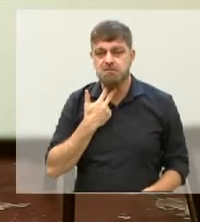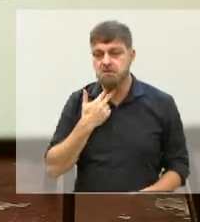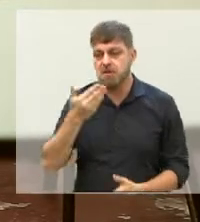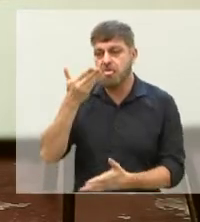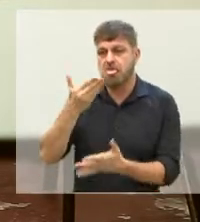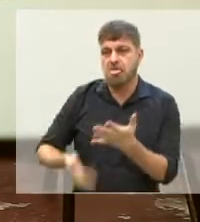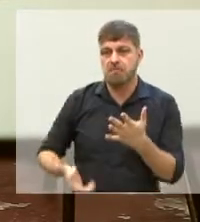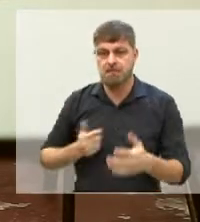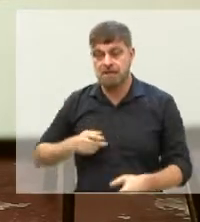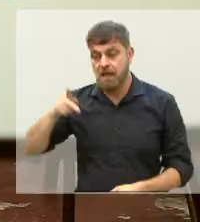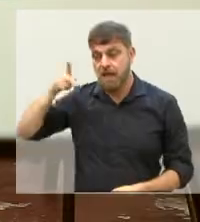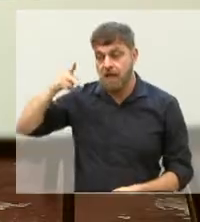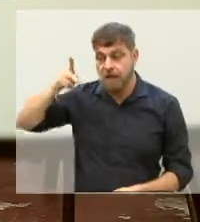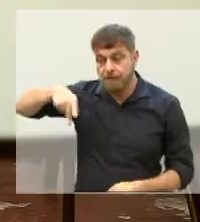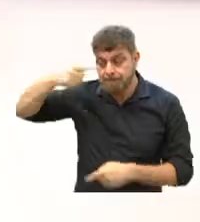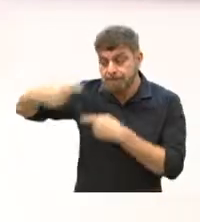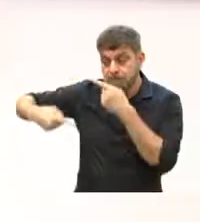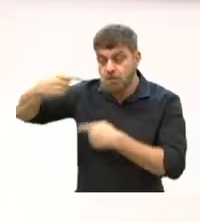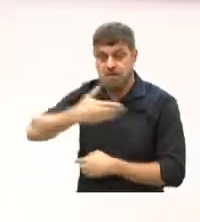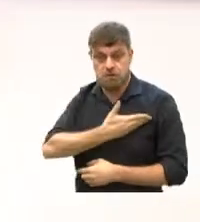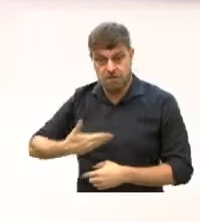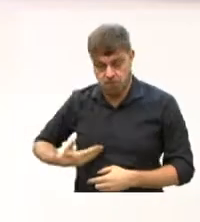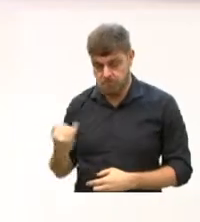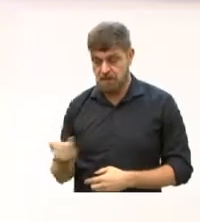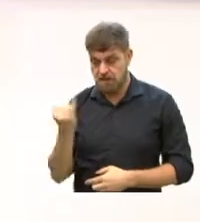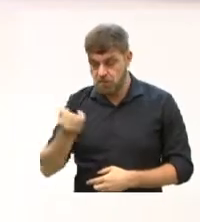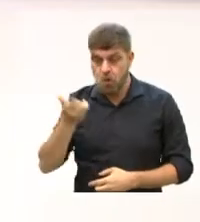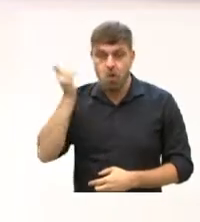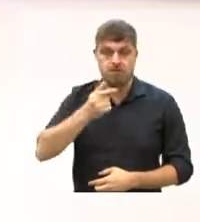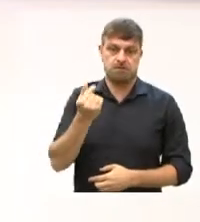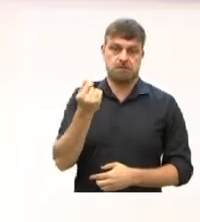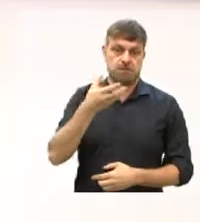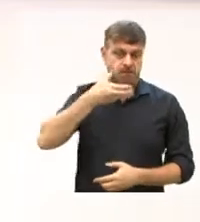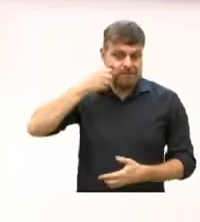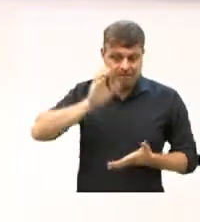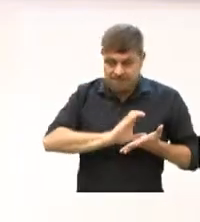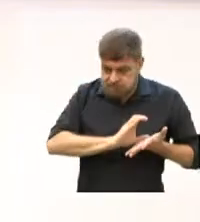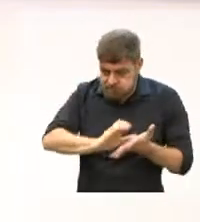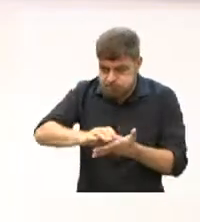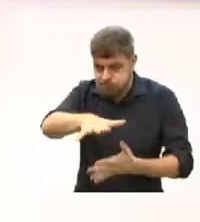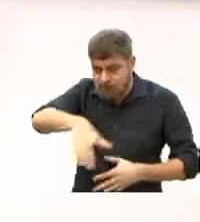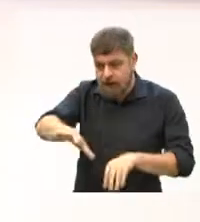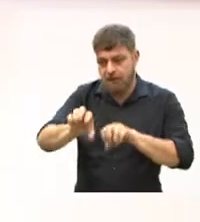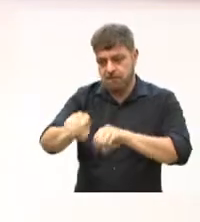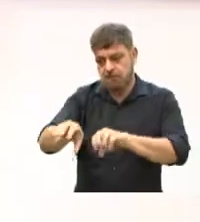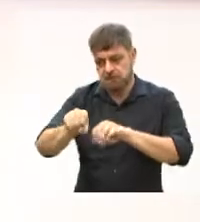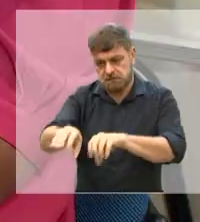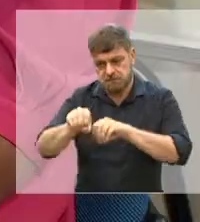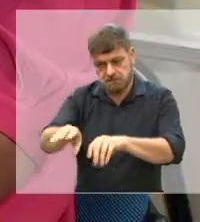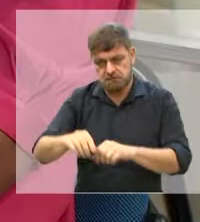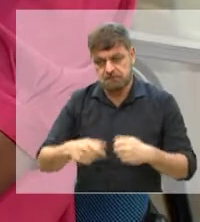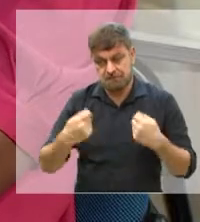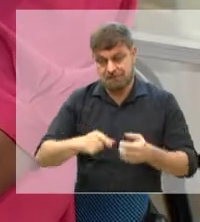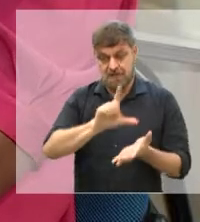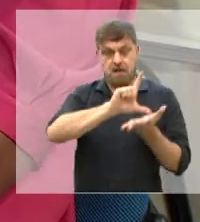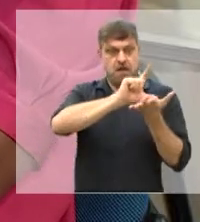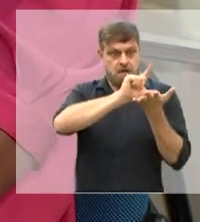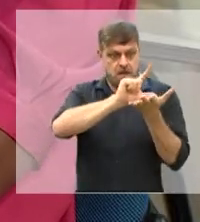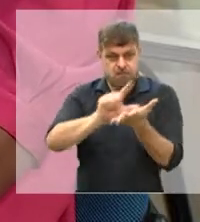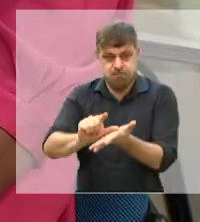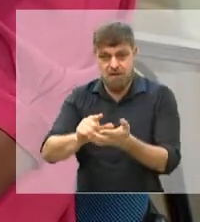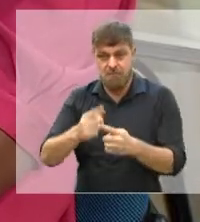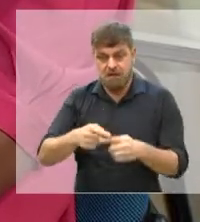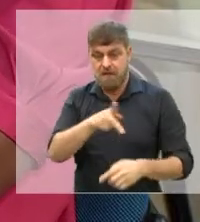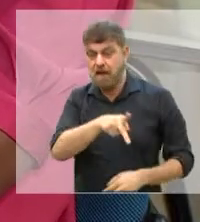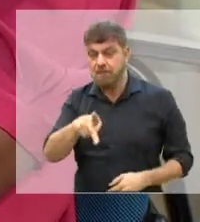isso, a importância das políticas públicas de financiamento, de investimento de recursos na educação pública. Porque a gente está né? falando de uma